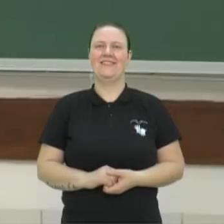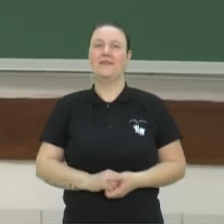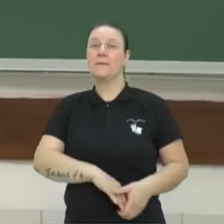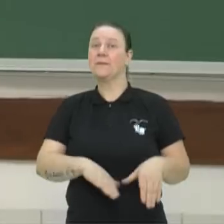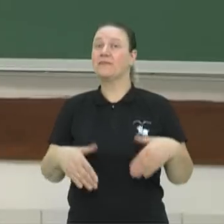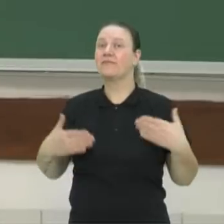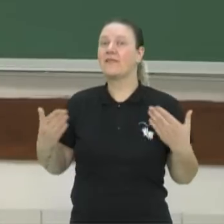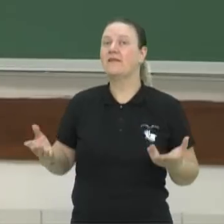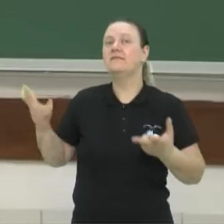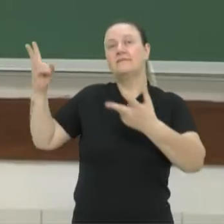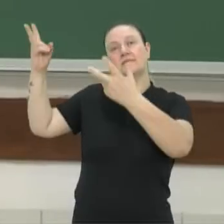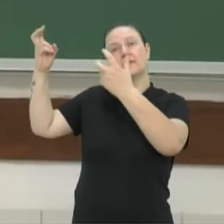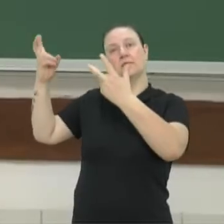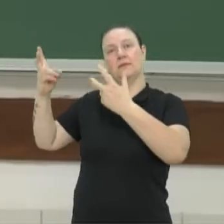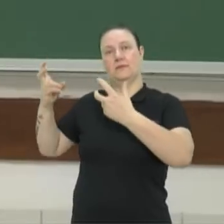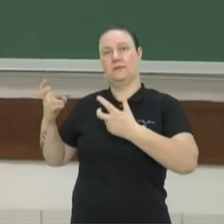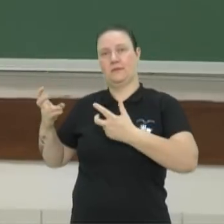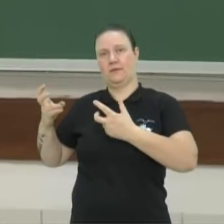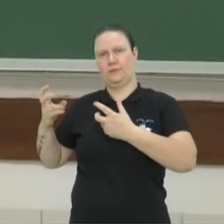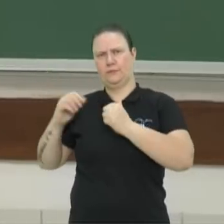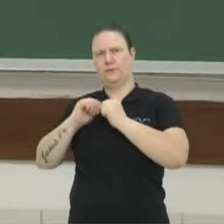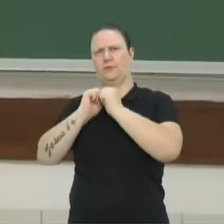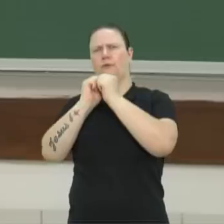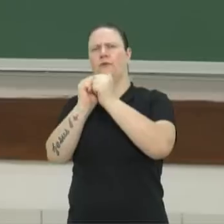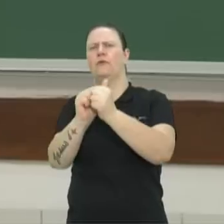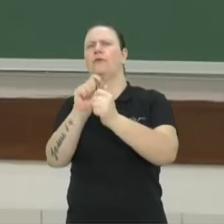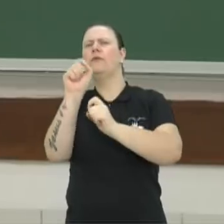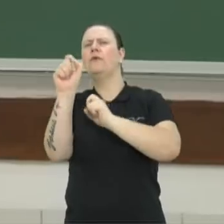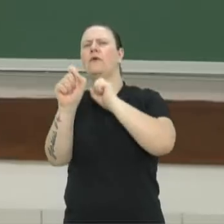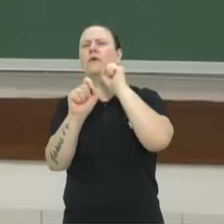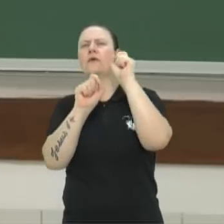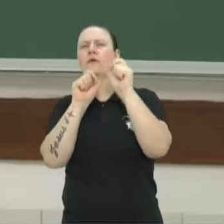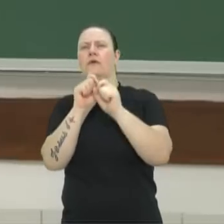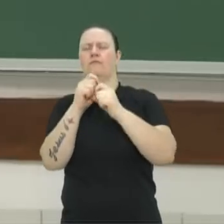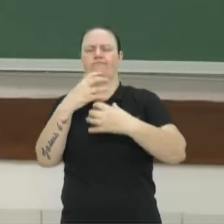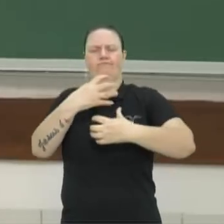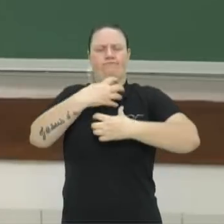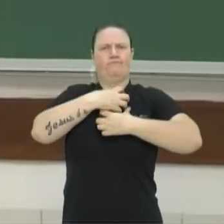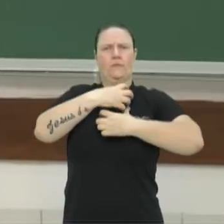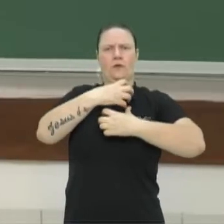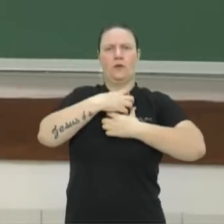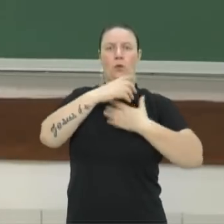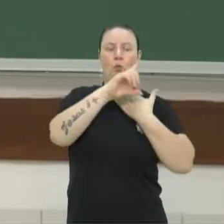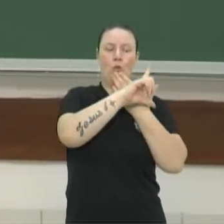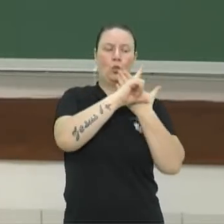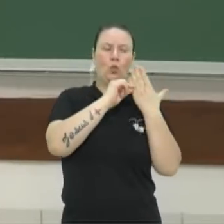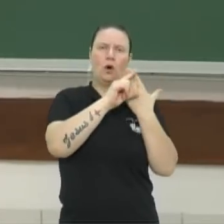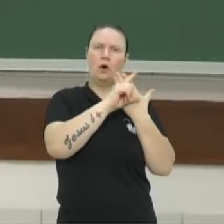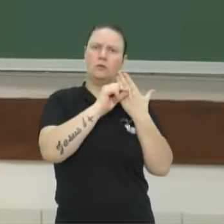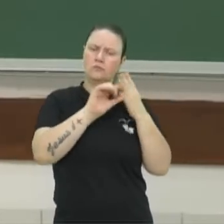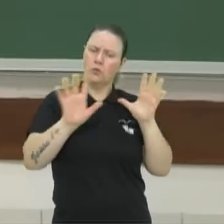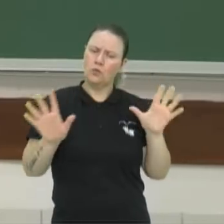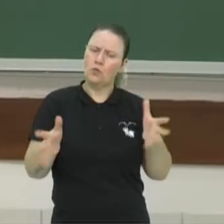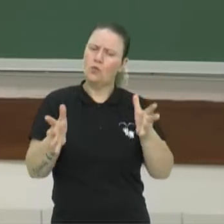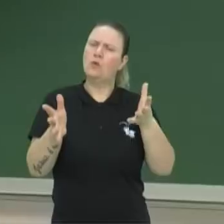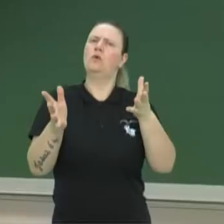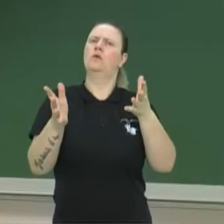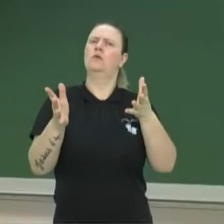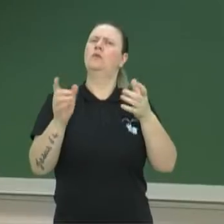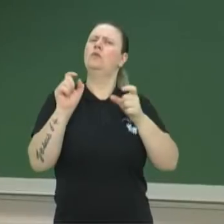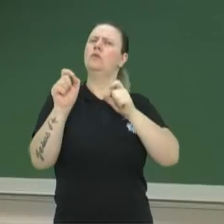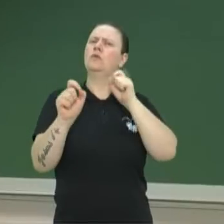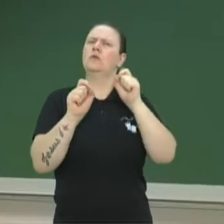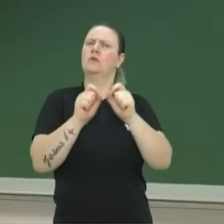Então vamos perceber então juntos, então que efeitos de sentido o autor promove, então, quando ele